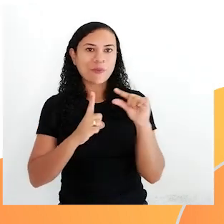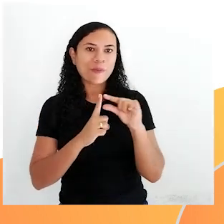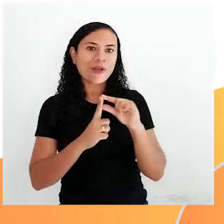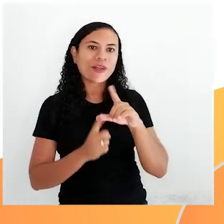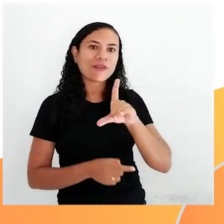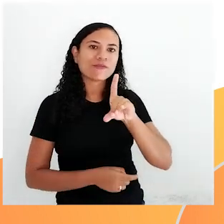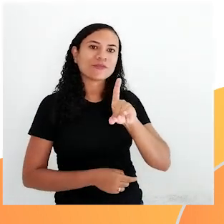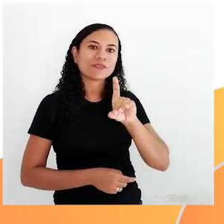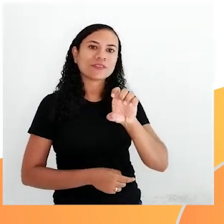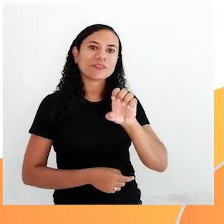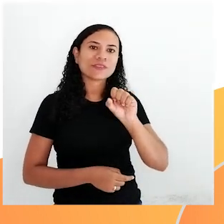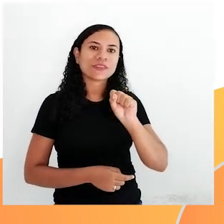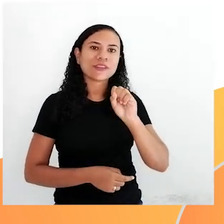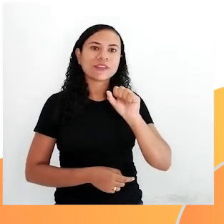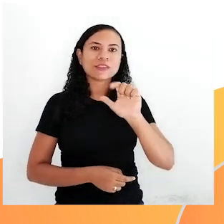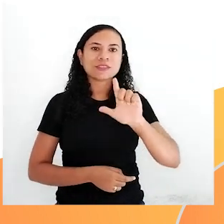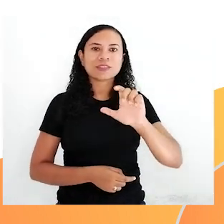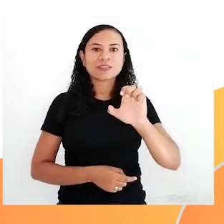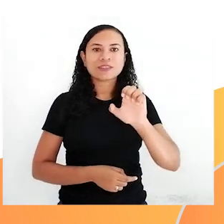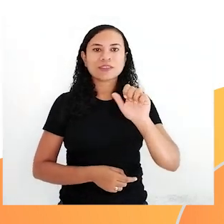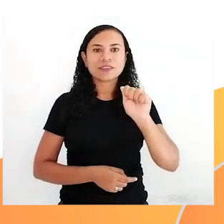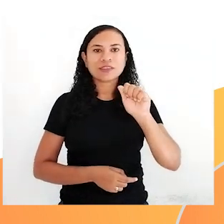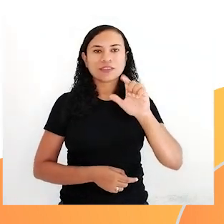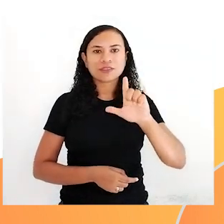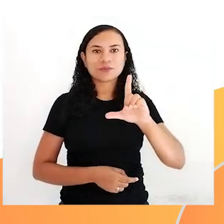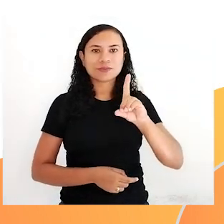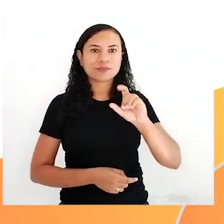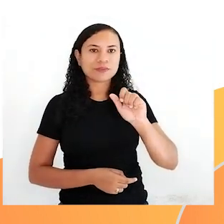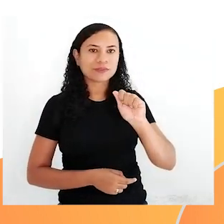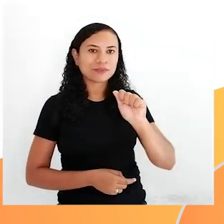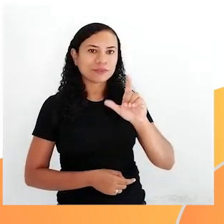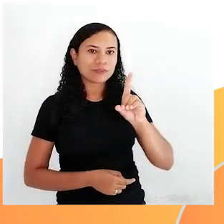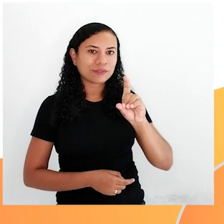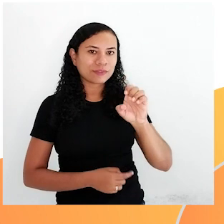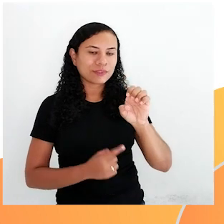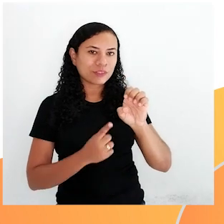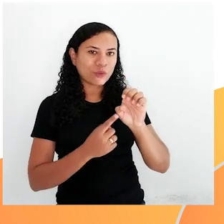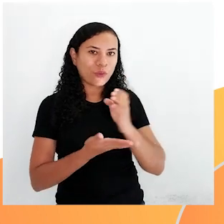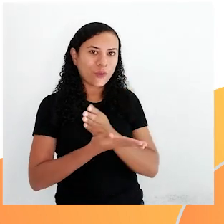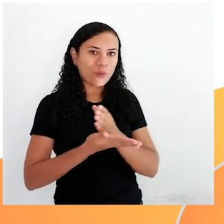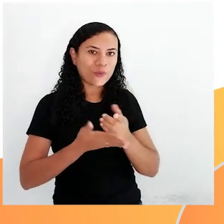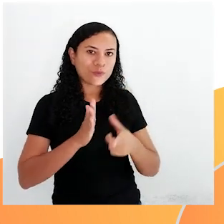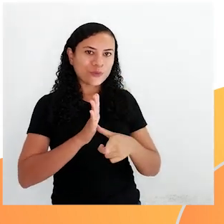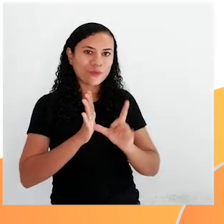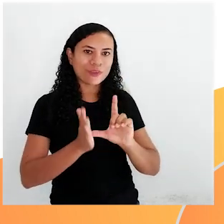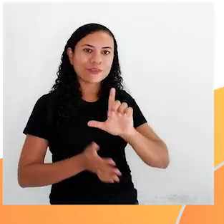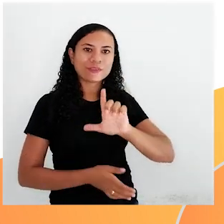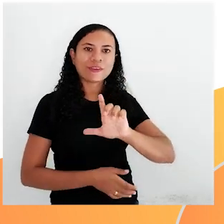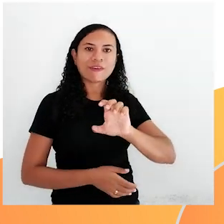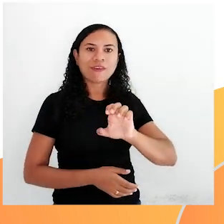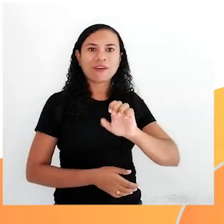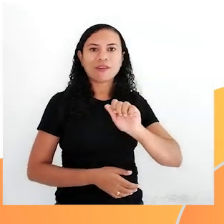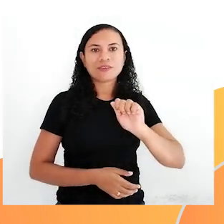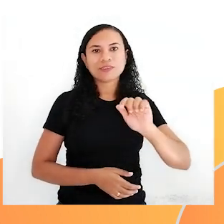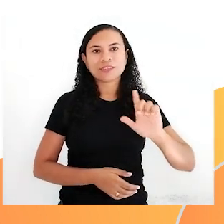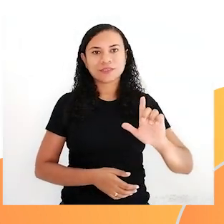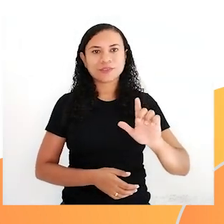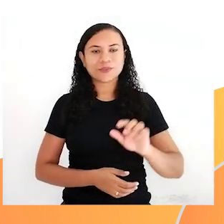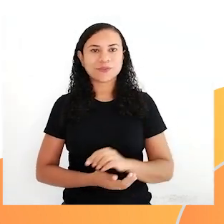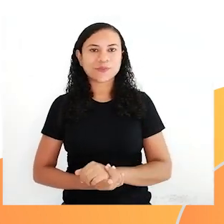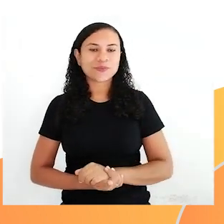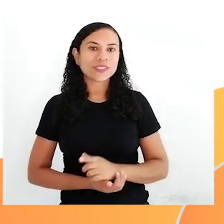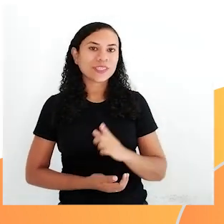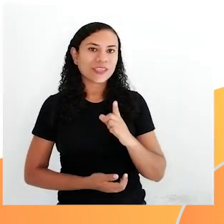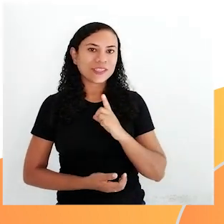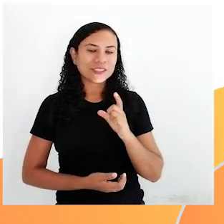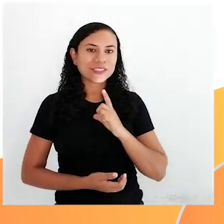deslealdade, que veio da primitiva leal. Temos o prefixo des e o